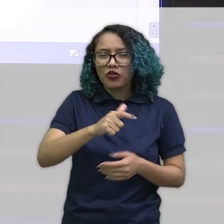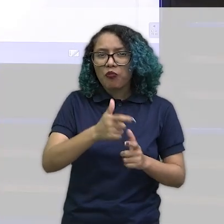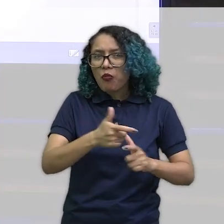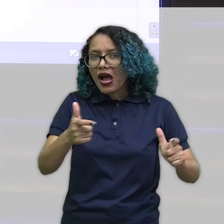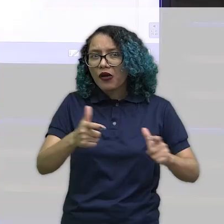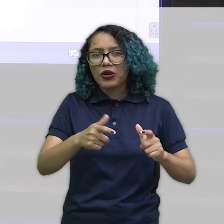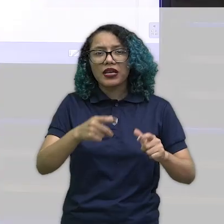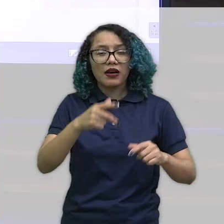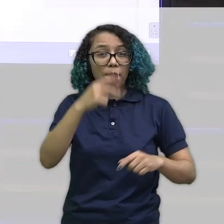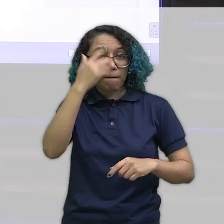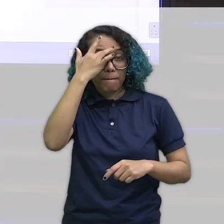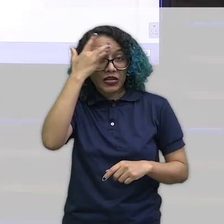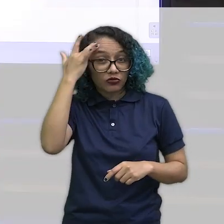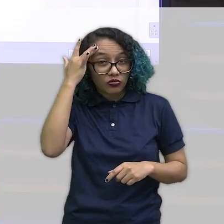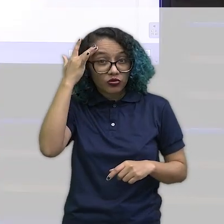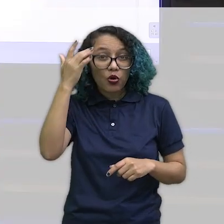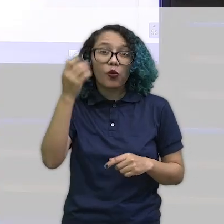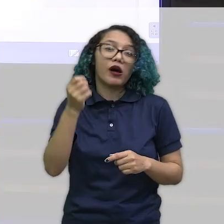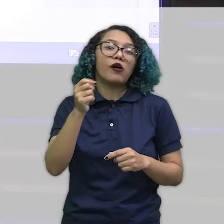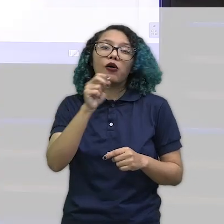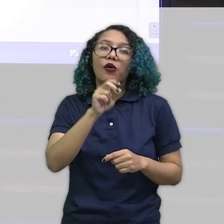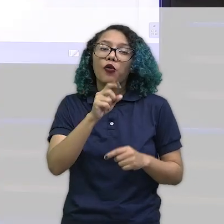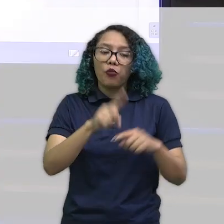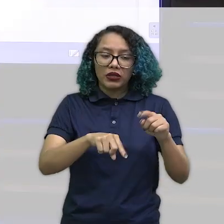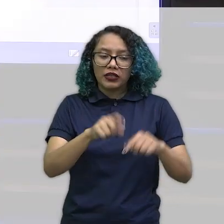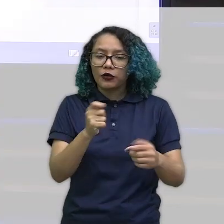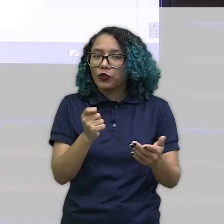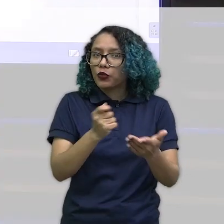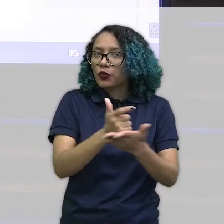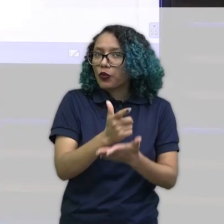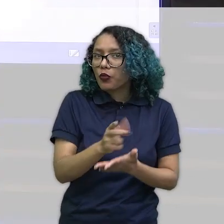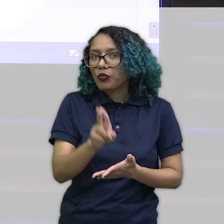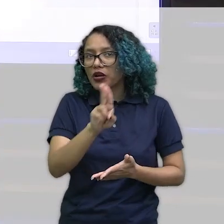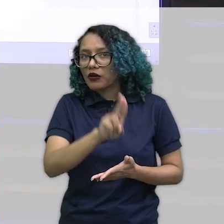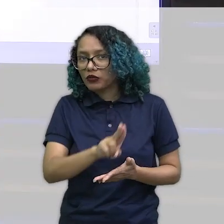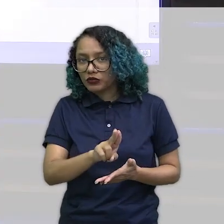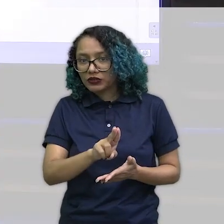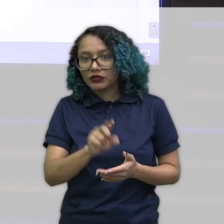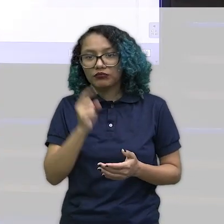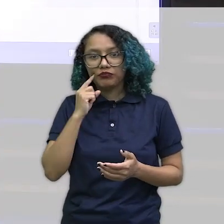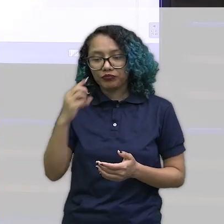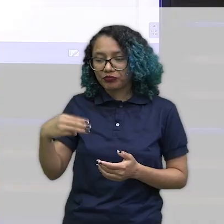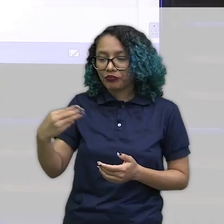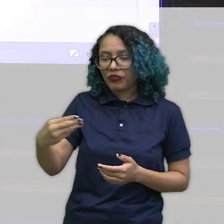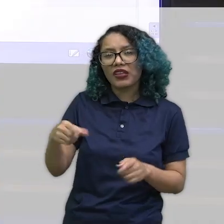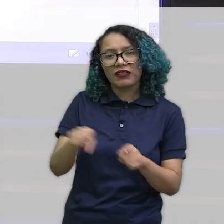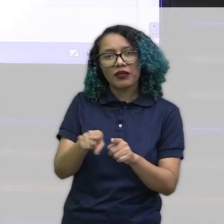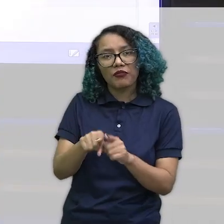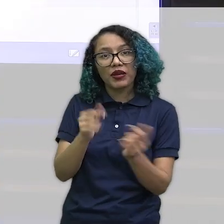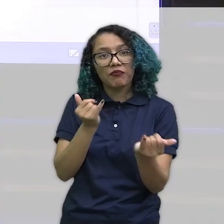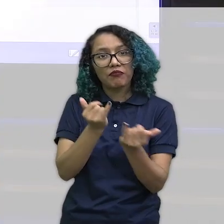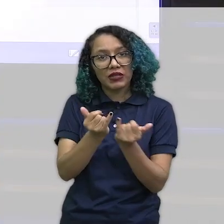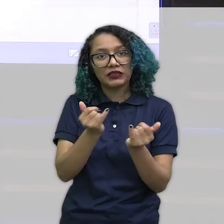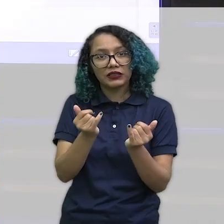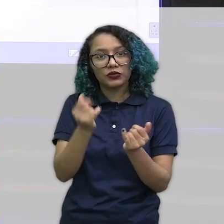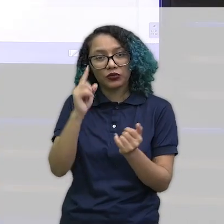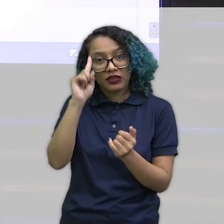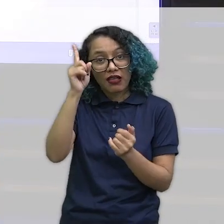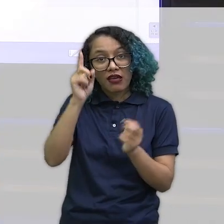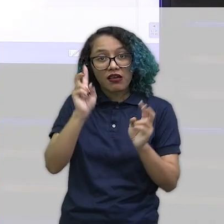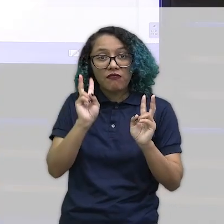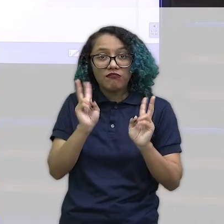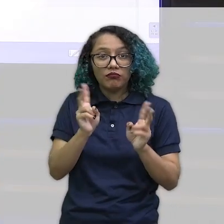grande maioria delas consome esse objeto, compram esse objeto. Aqui é a mesma ideia, só que aqui estamos trabalhando